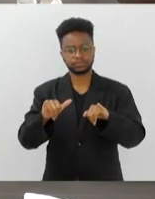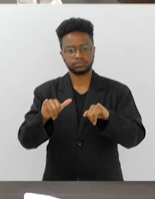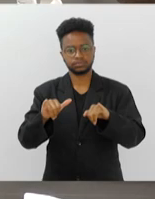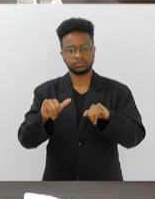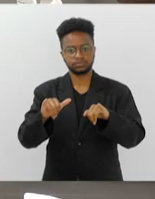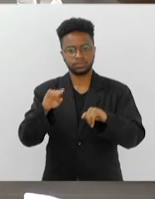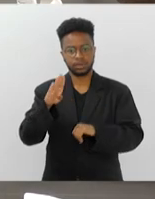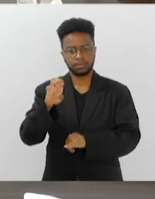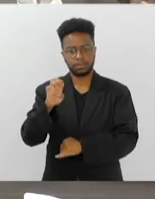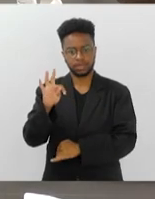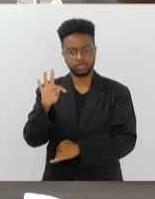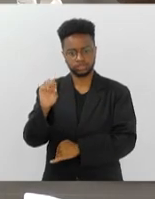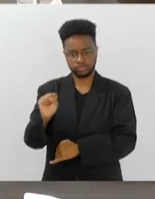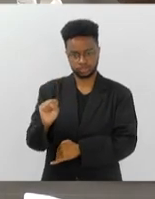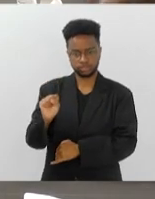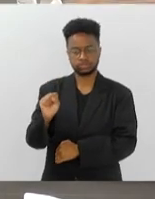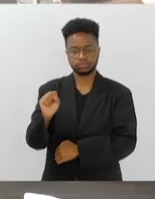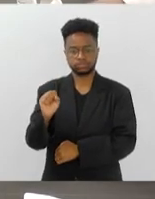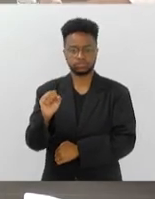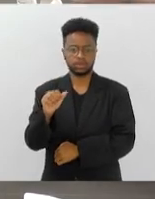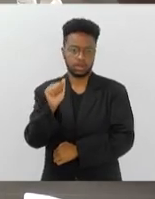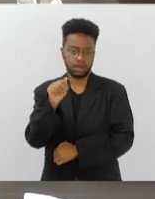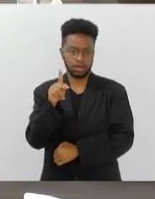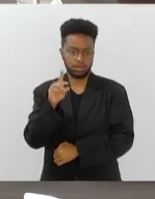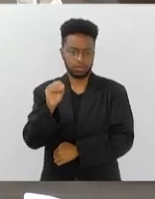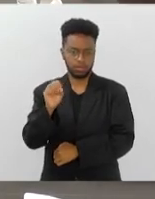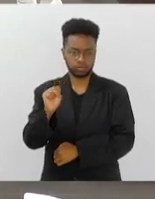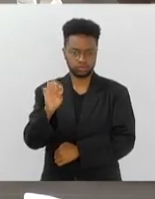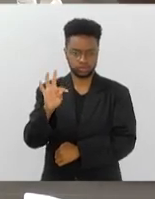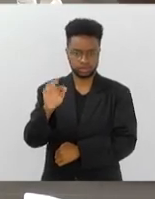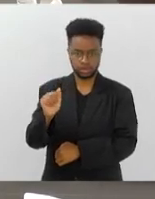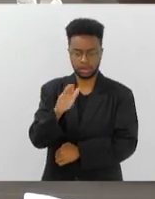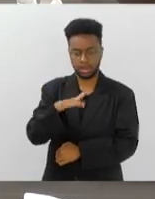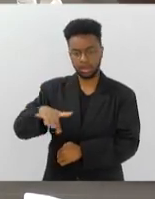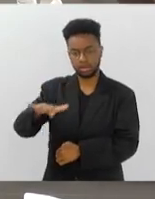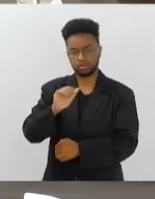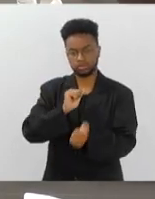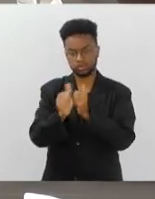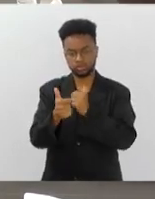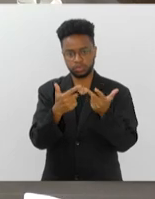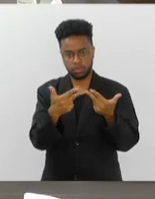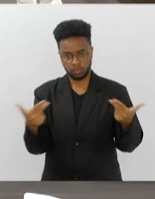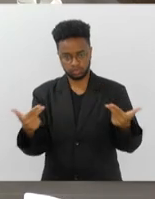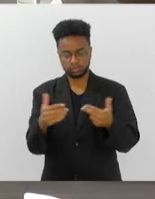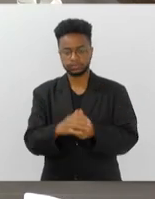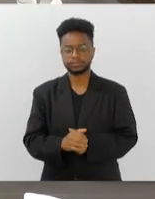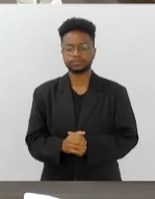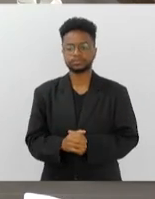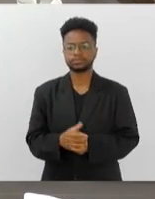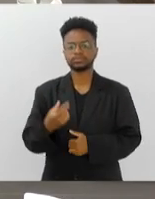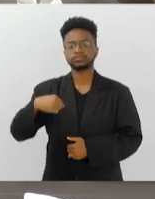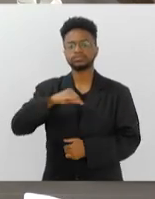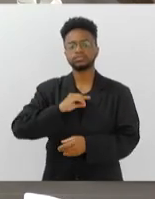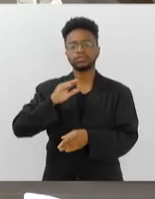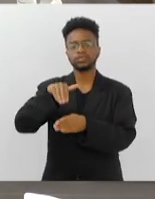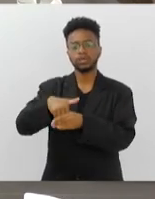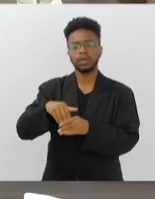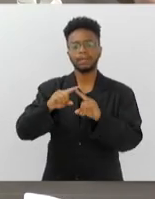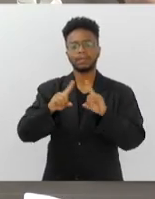das bets, dos sites de aposta nos equipamentos esportivos. A gente votou e tal, mas eu lembro